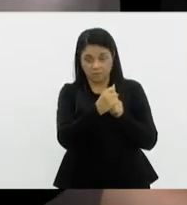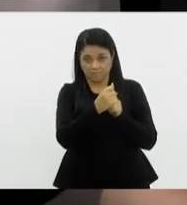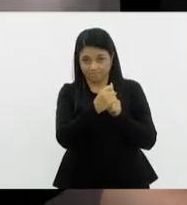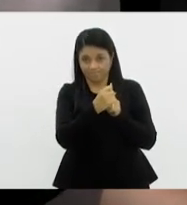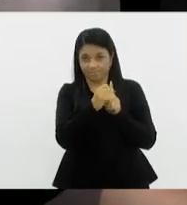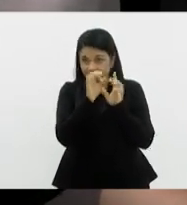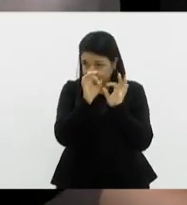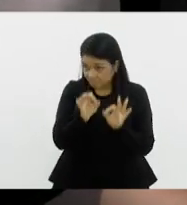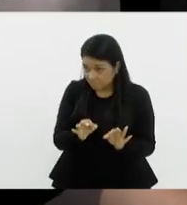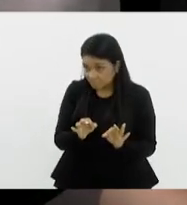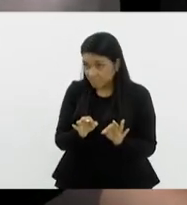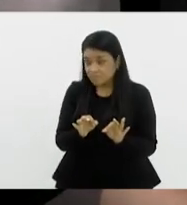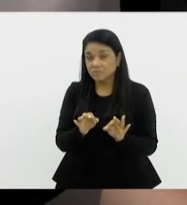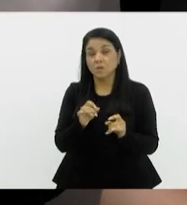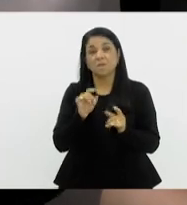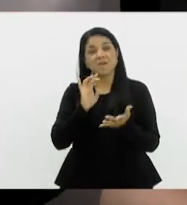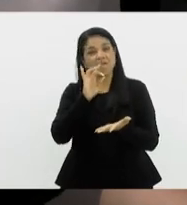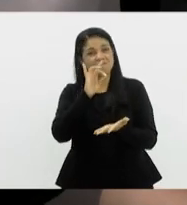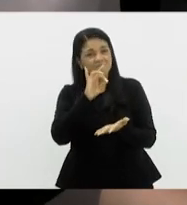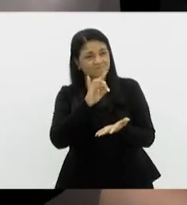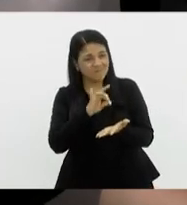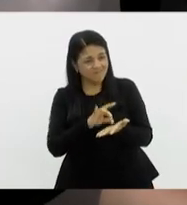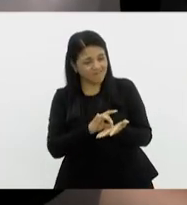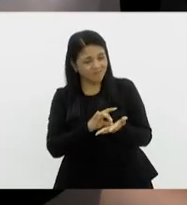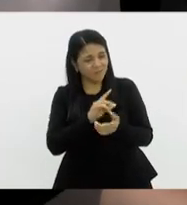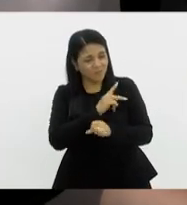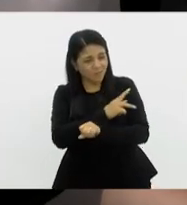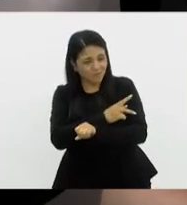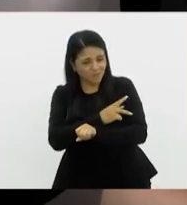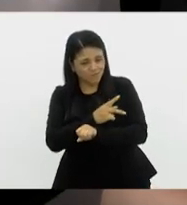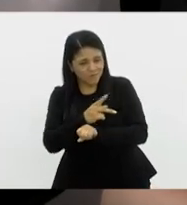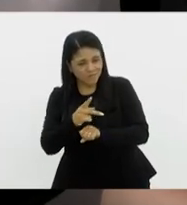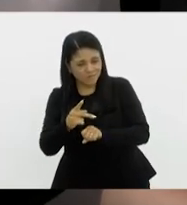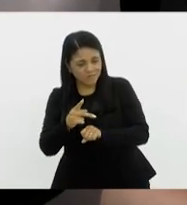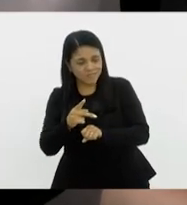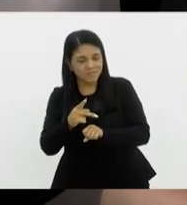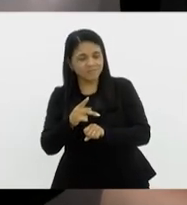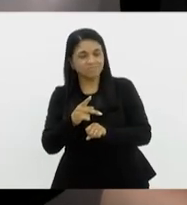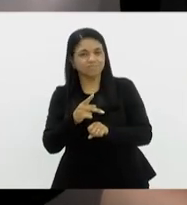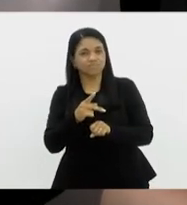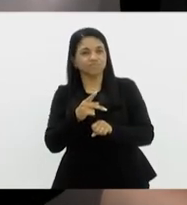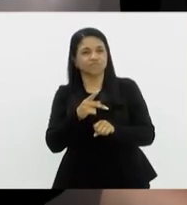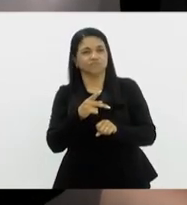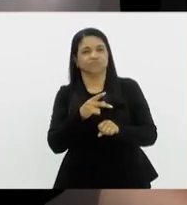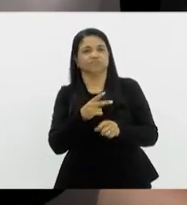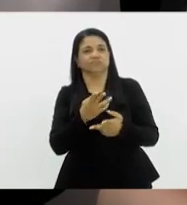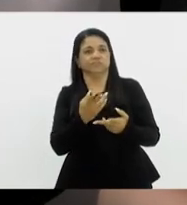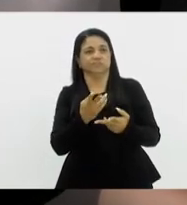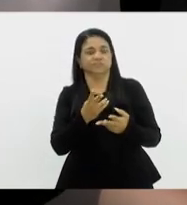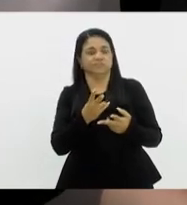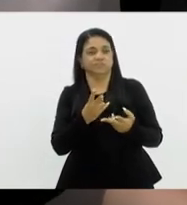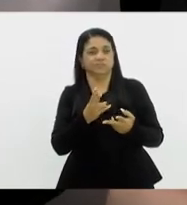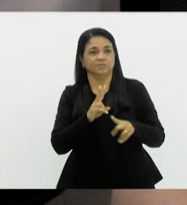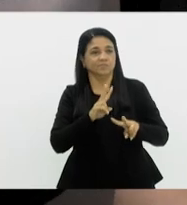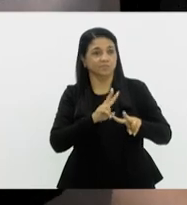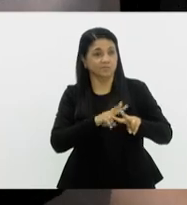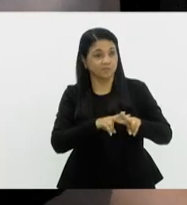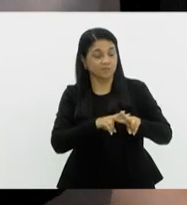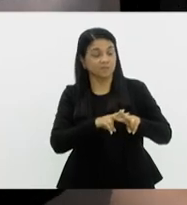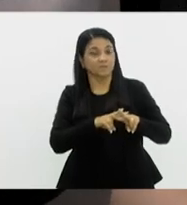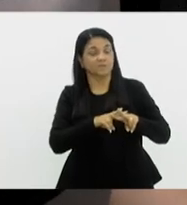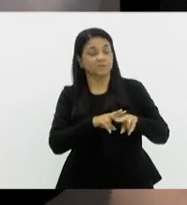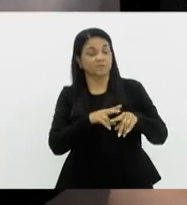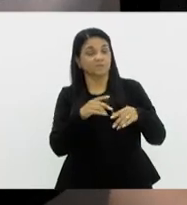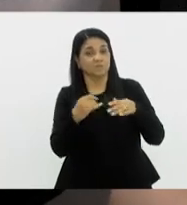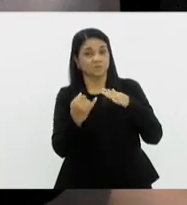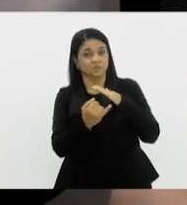E, na verdade, quando a gente vai visitar algum equipamento do Estado, a gente fica apavorado, porque o jovem entra lá